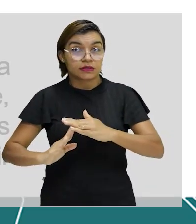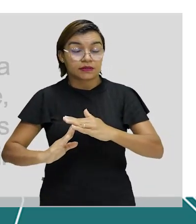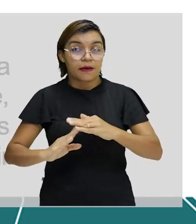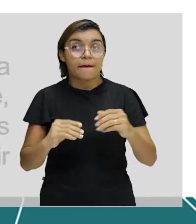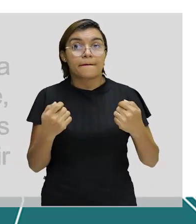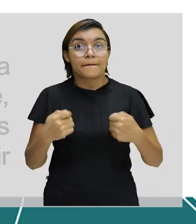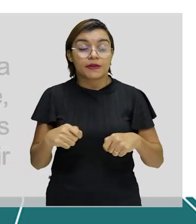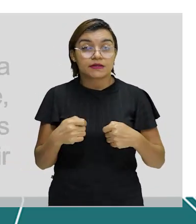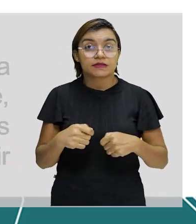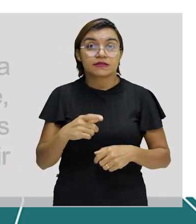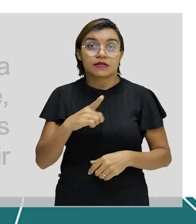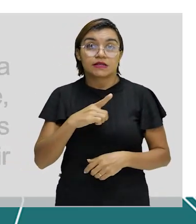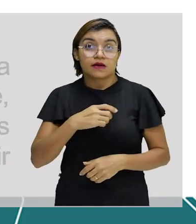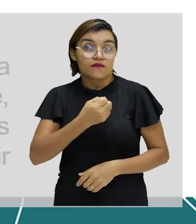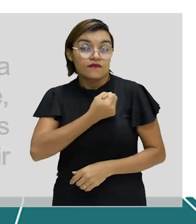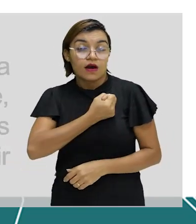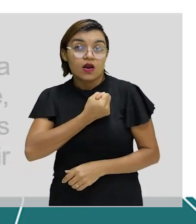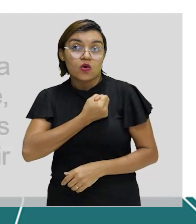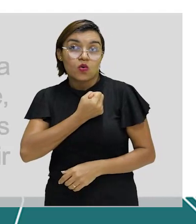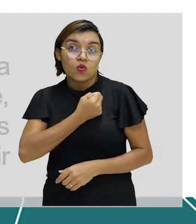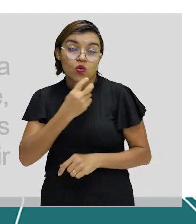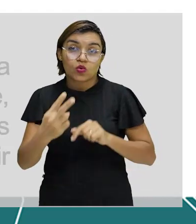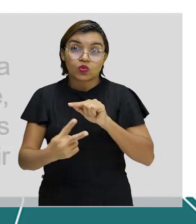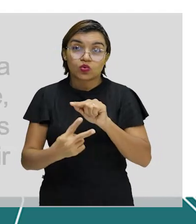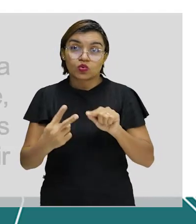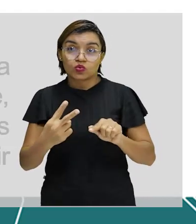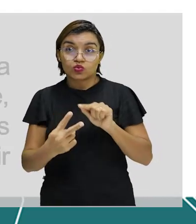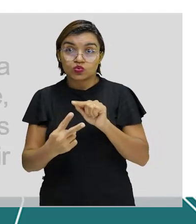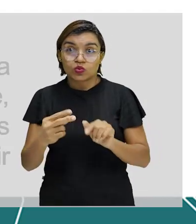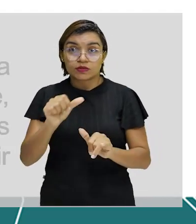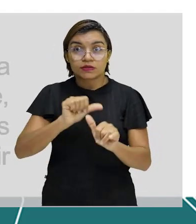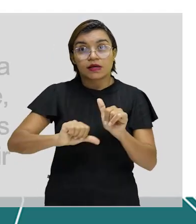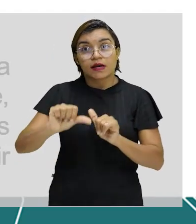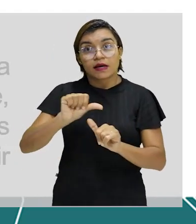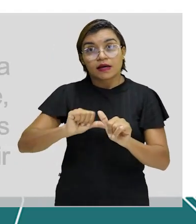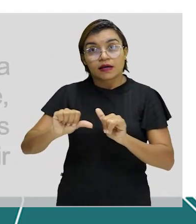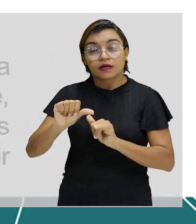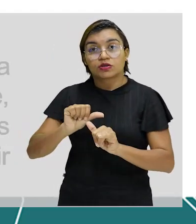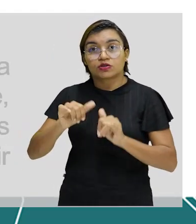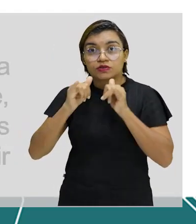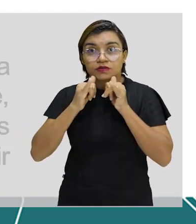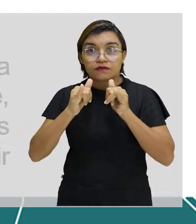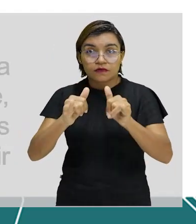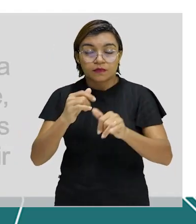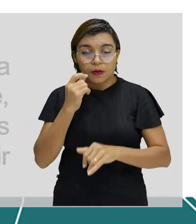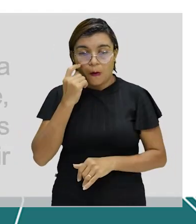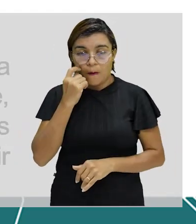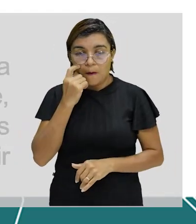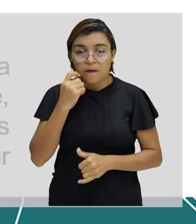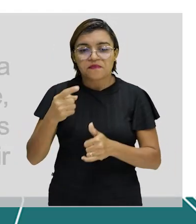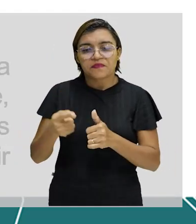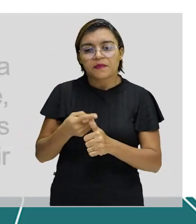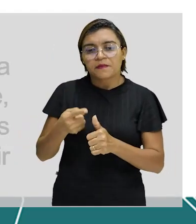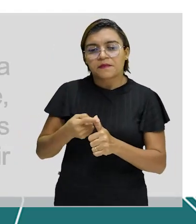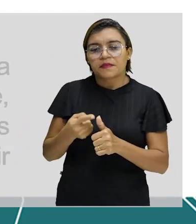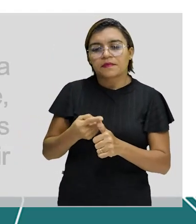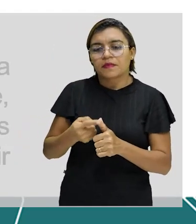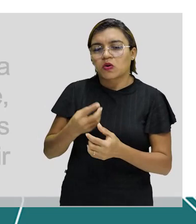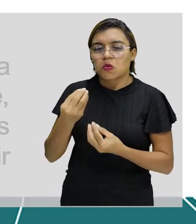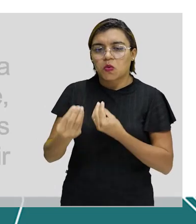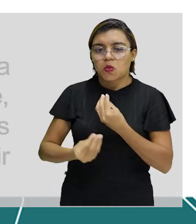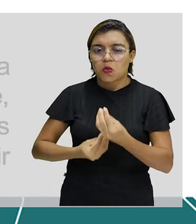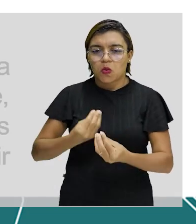valores para os dois reagentes informados, certo? Então, com uma primeira forma de resolver, olha